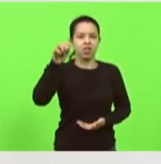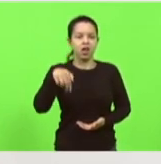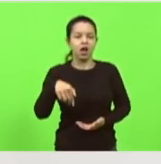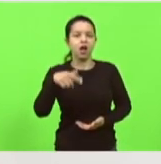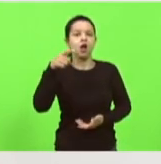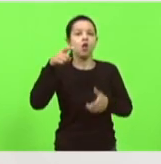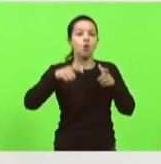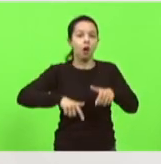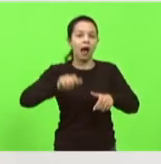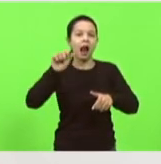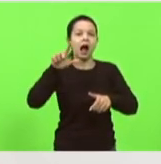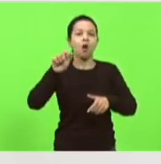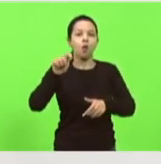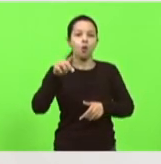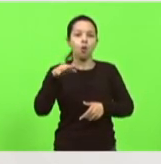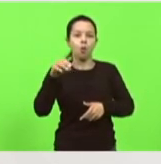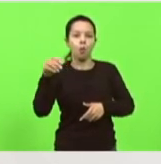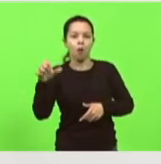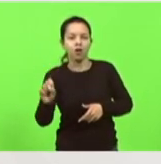nós vemos um Randolph,